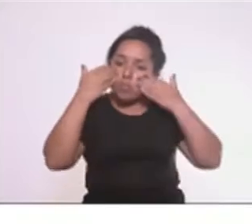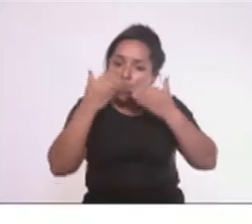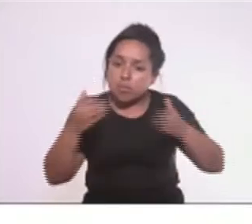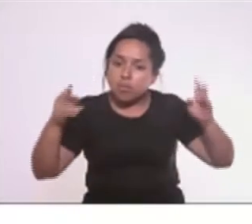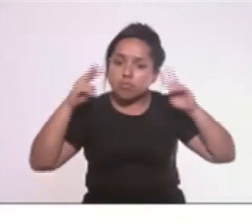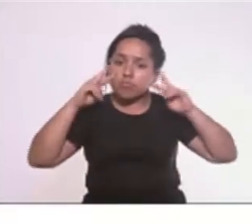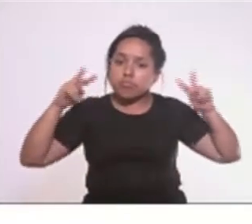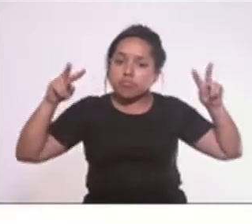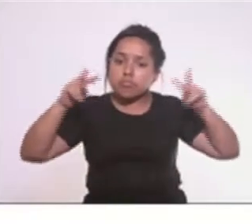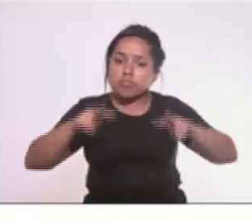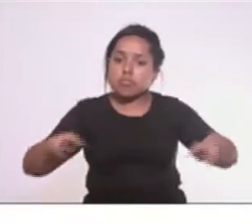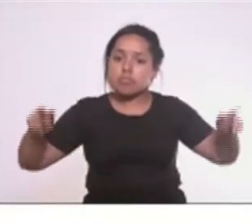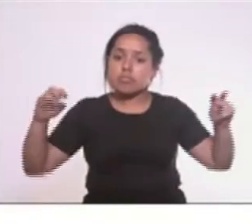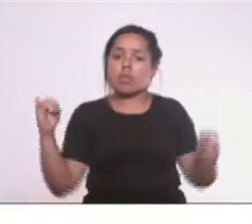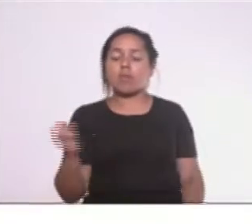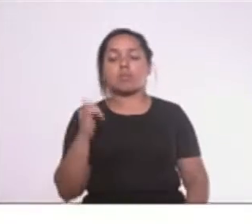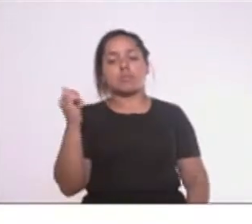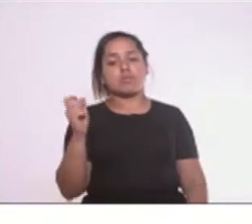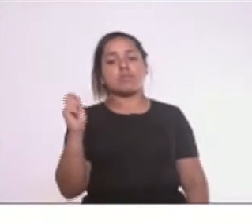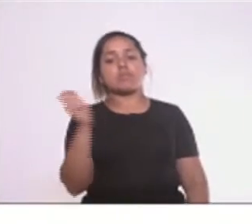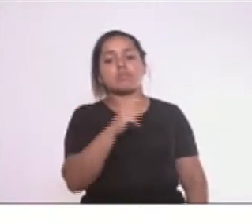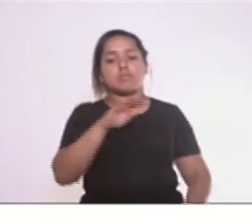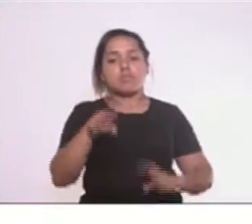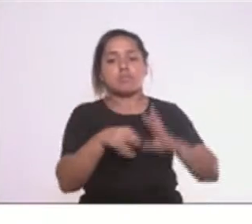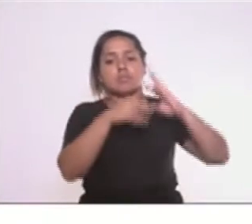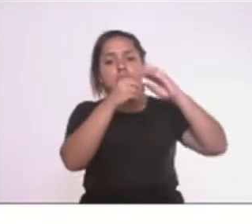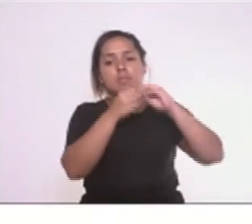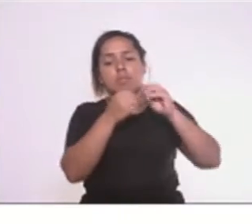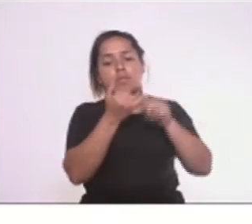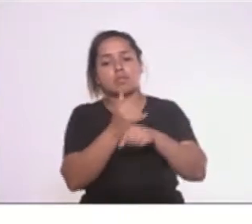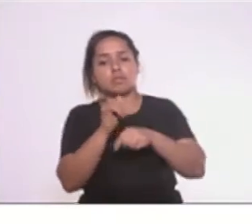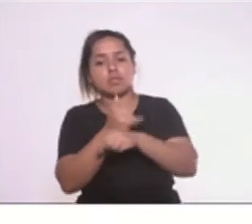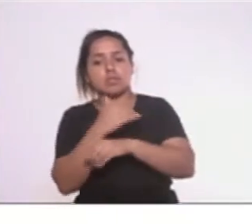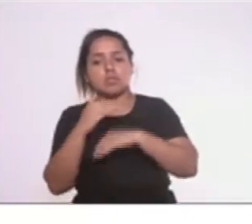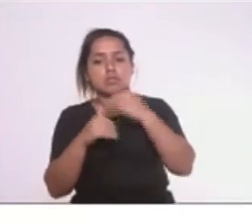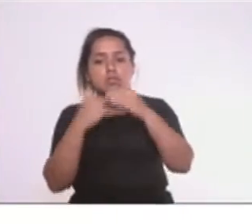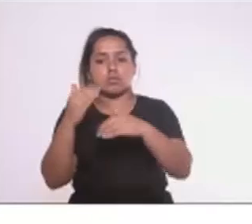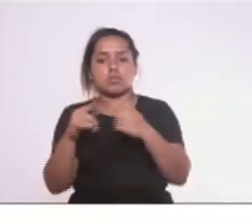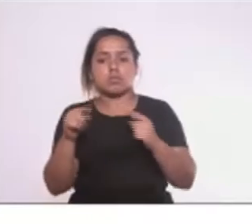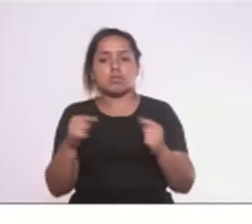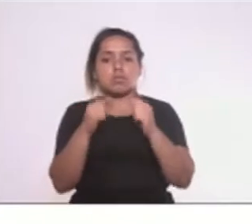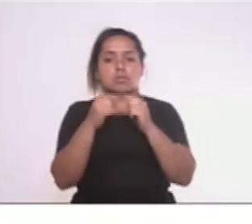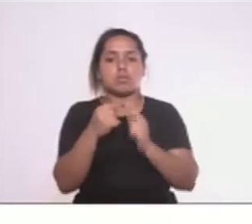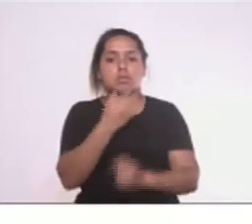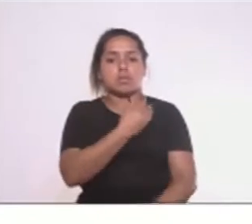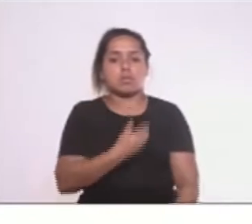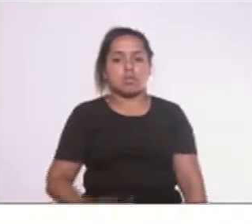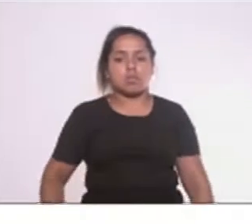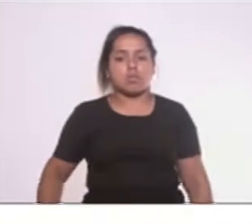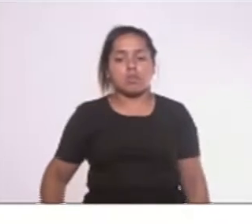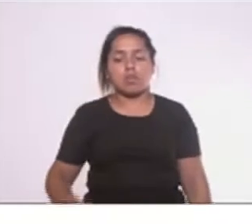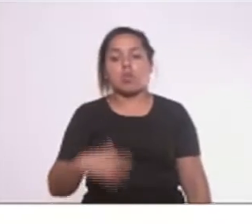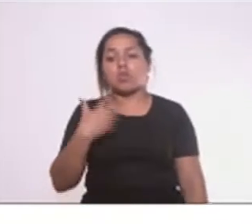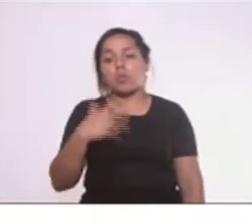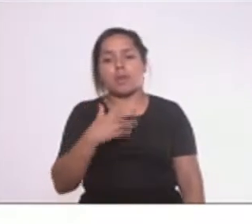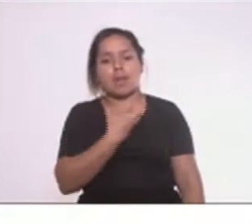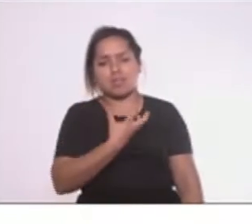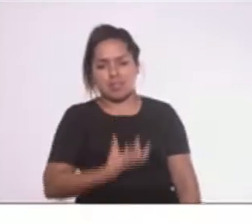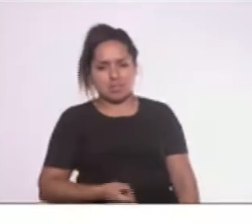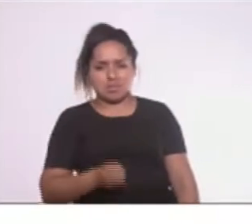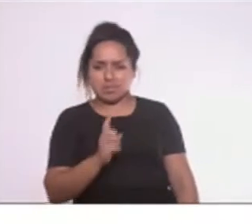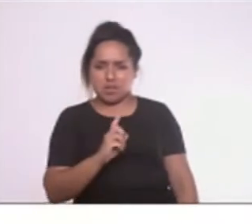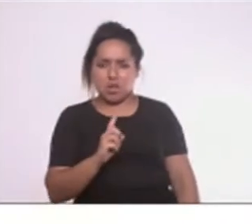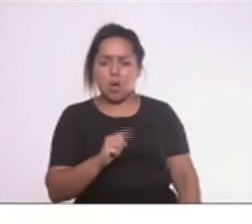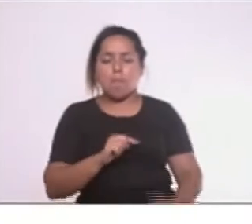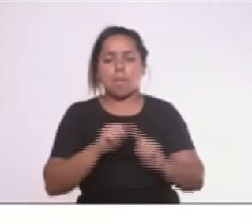podem ser insumos significativos para esse projeto estratégico de desenvolvimento de que falo. E acho que nesse projeto, não quero aqui ser exaustivo, mas eu queria acrescentar